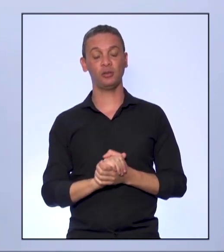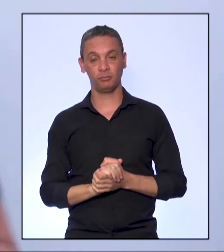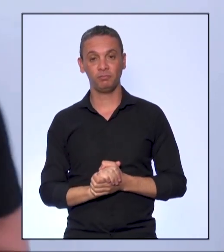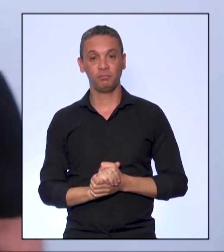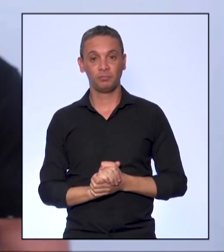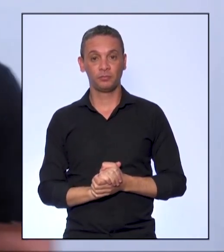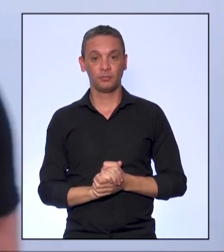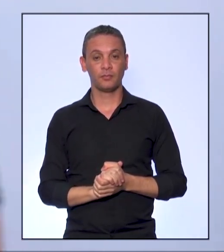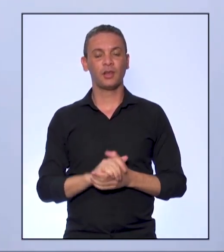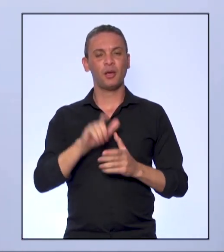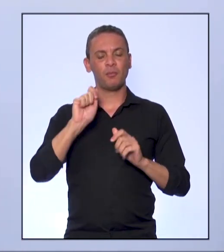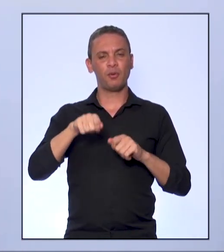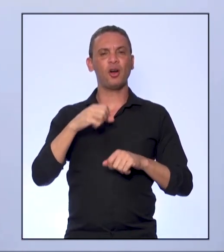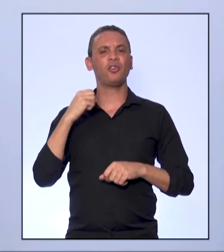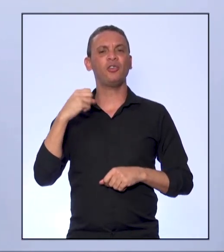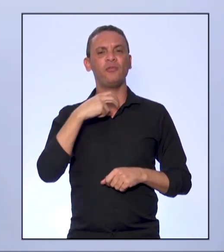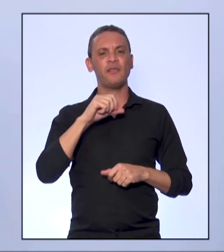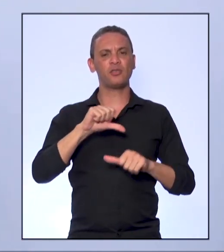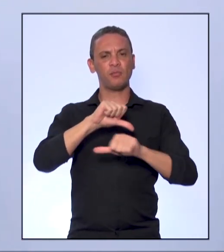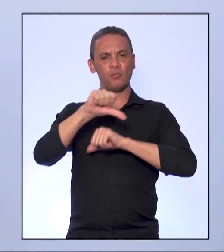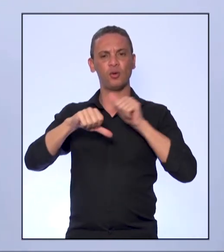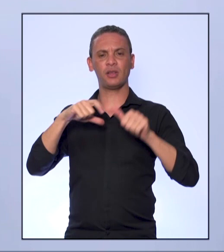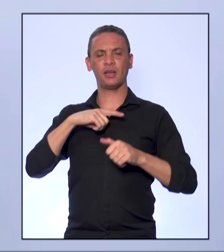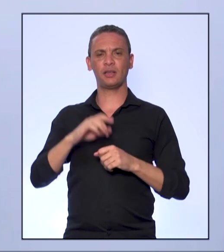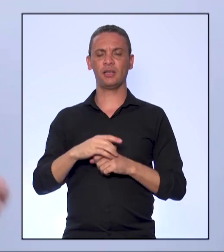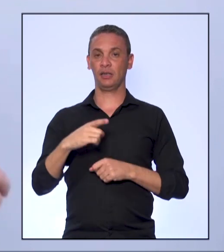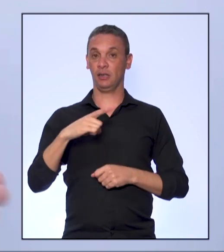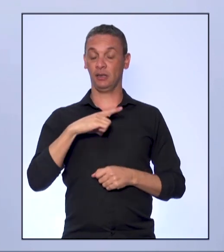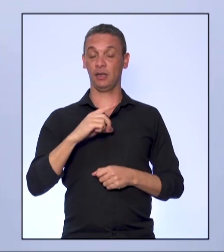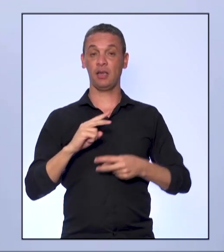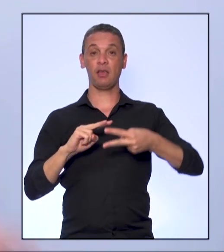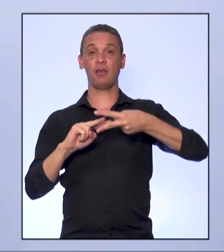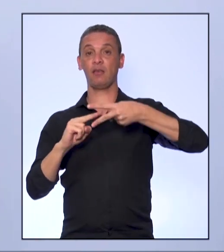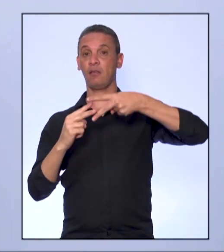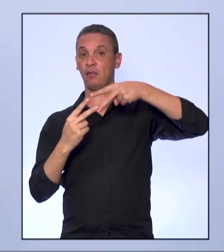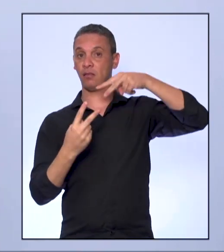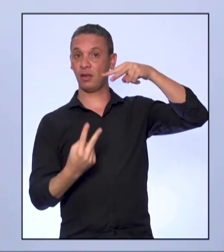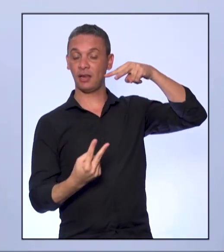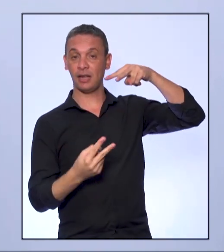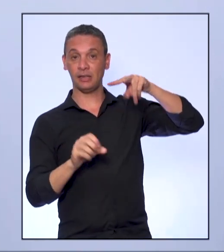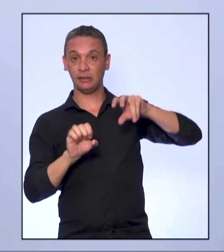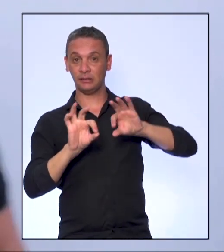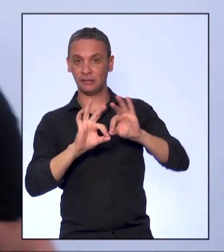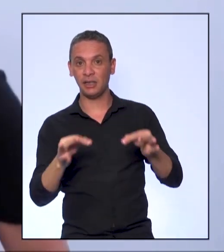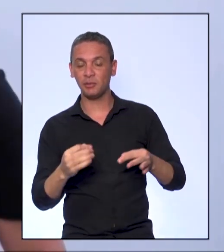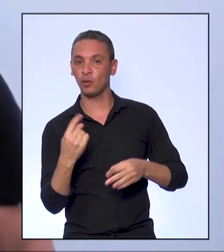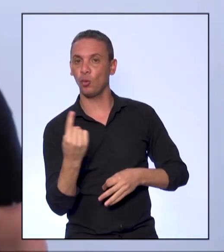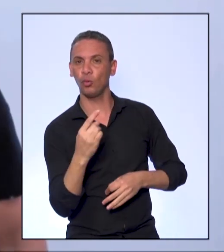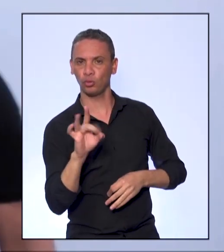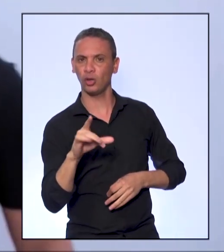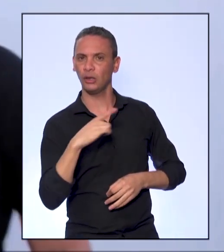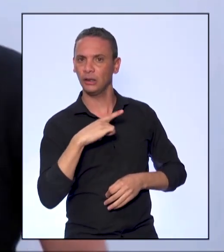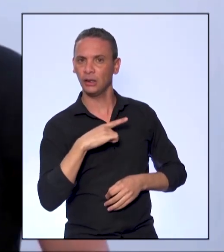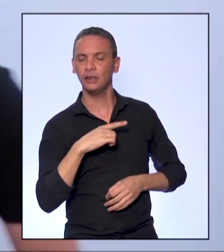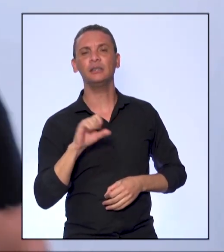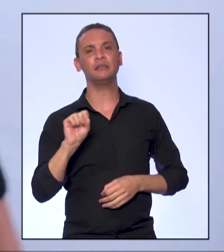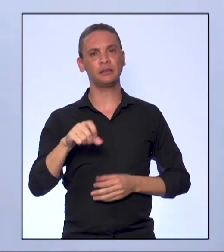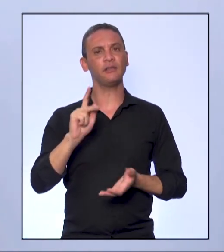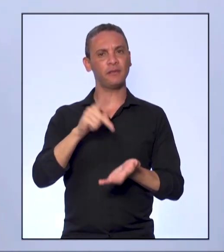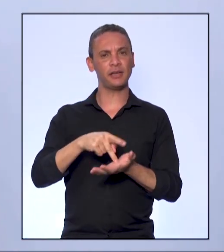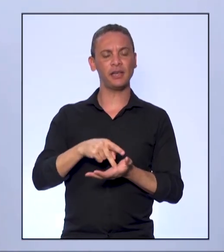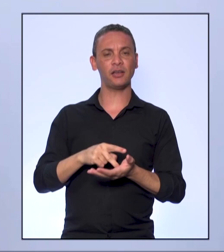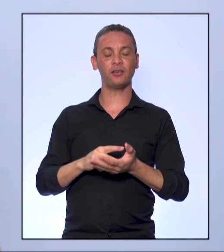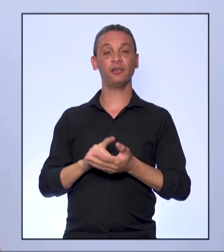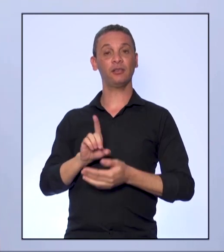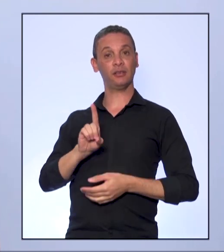a gente estuda, bora aprofundar um pouquinho mais. Existe DNA sim, de cadeia simples. Ah, Kennedy, mas se tem cadeia simples não é DNA,